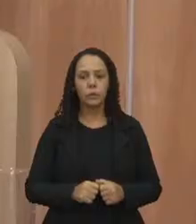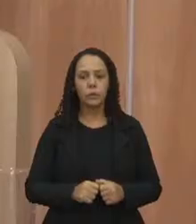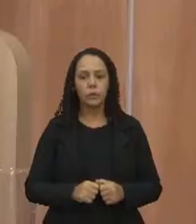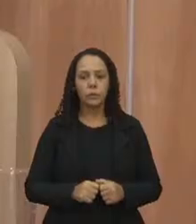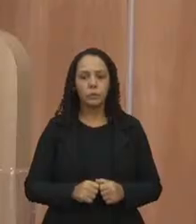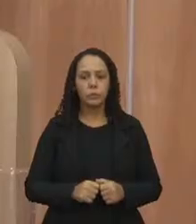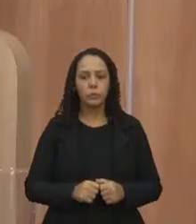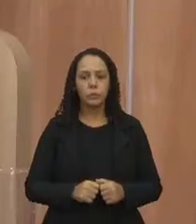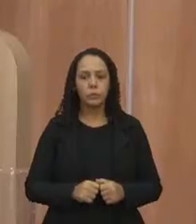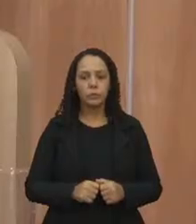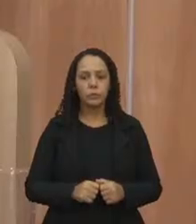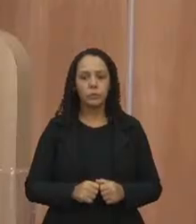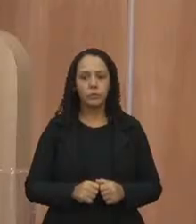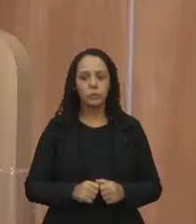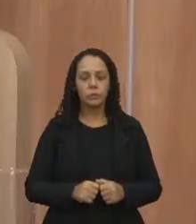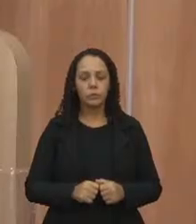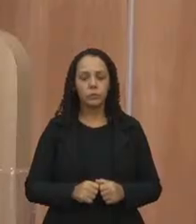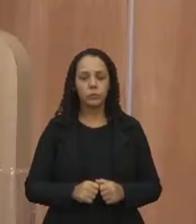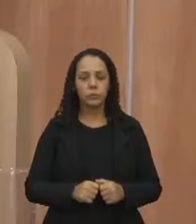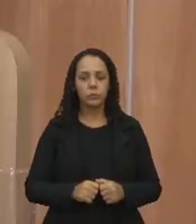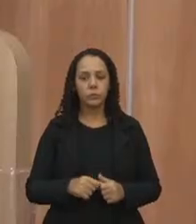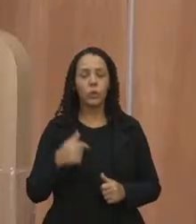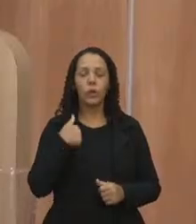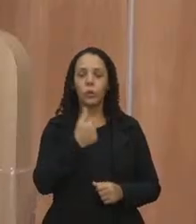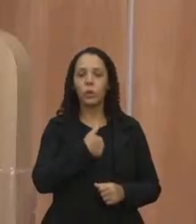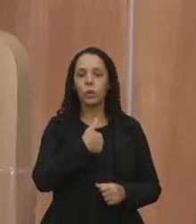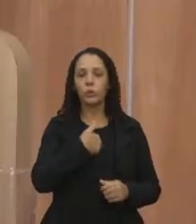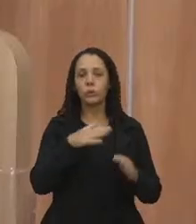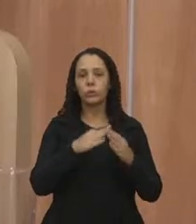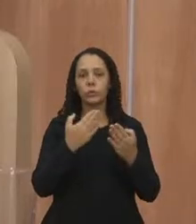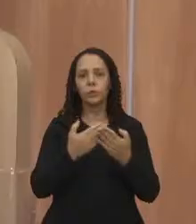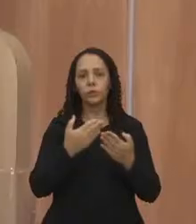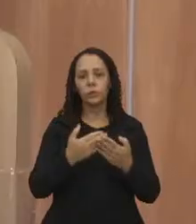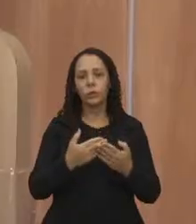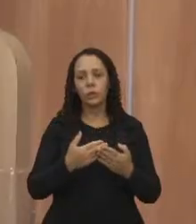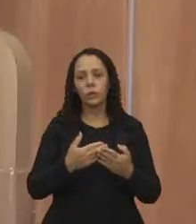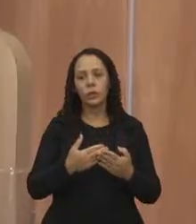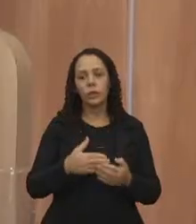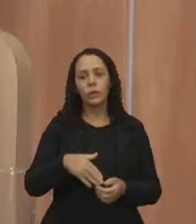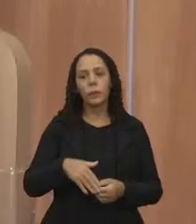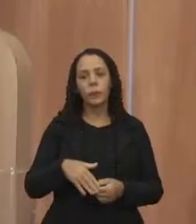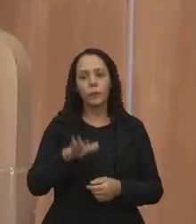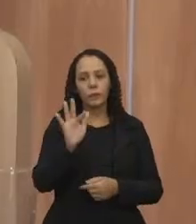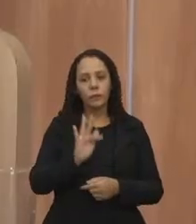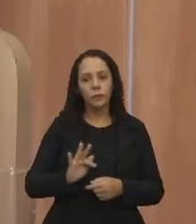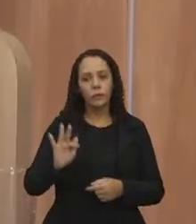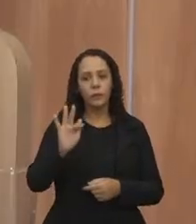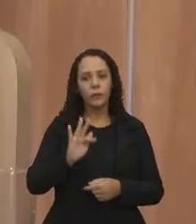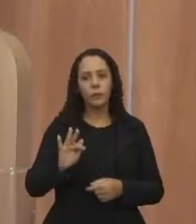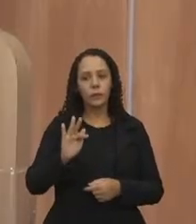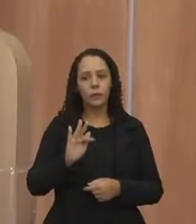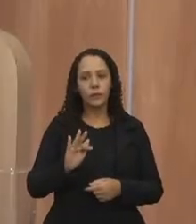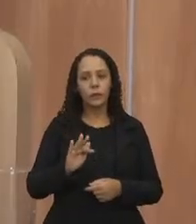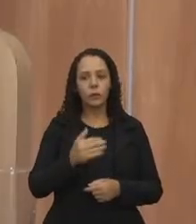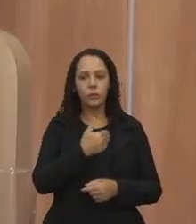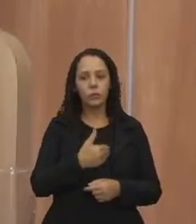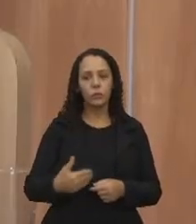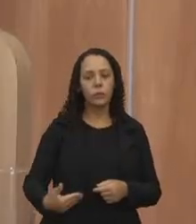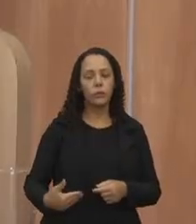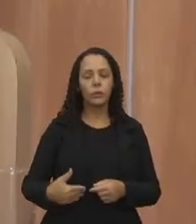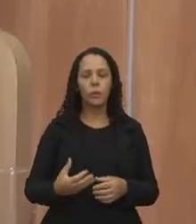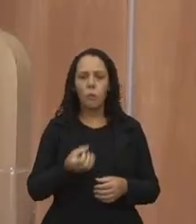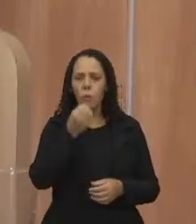né? Porque nós somos uma escola pública federal de qualidade que é feita para